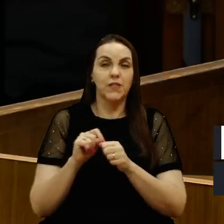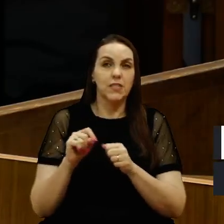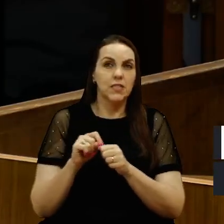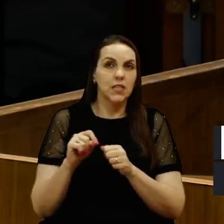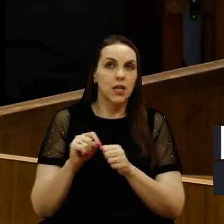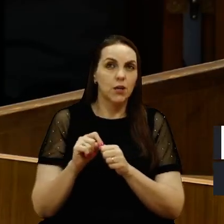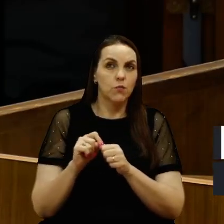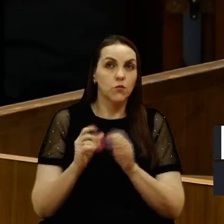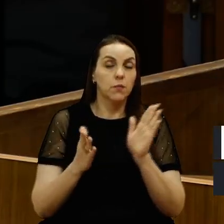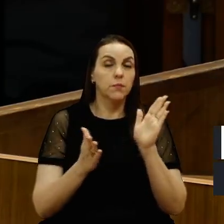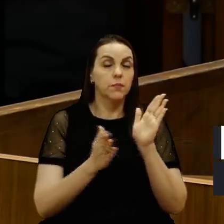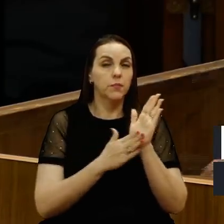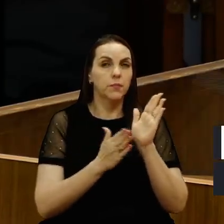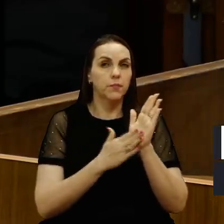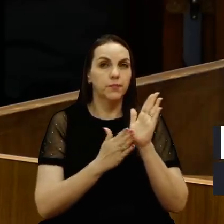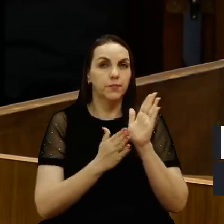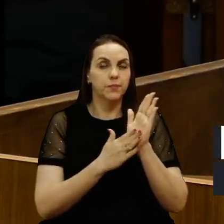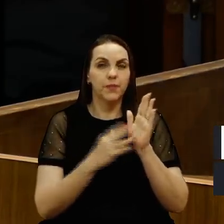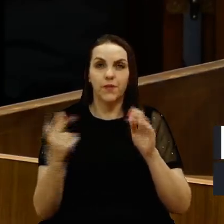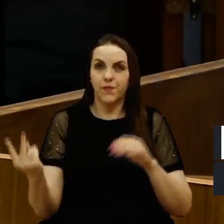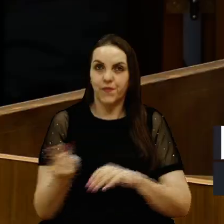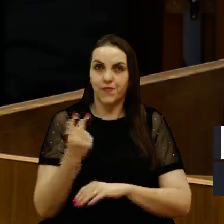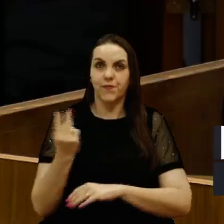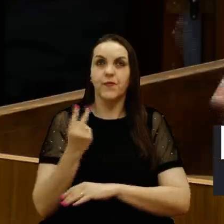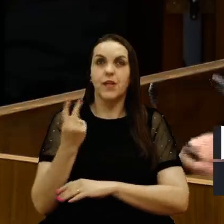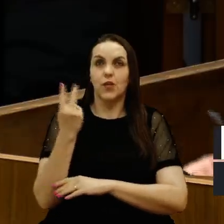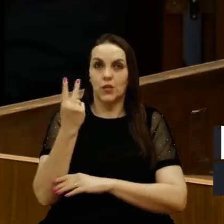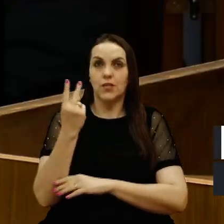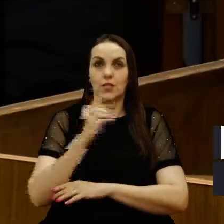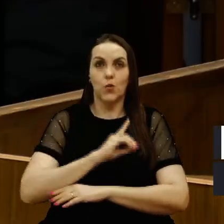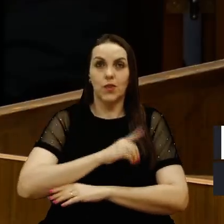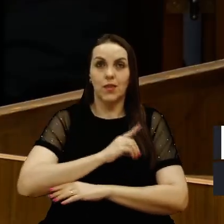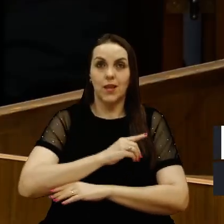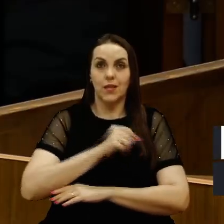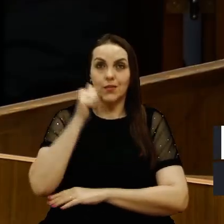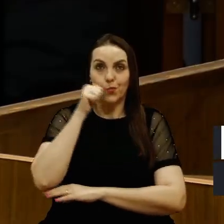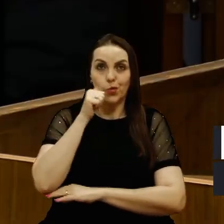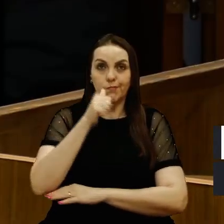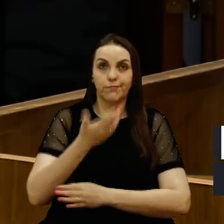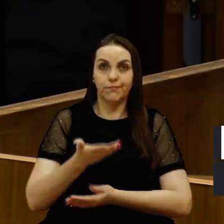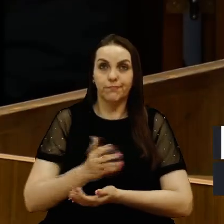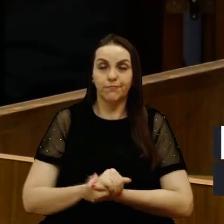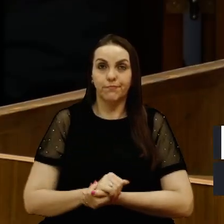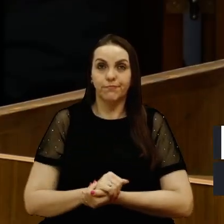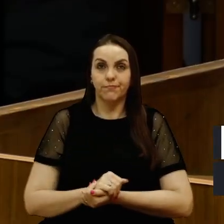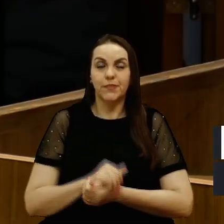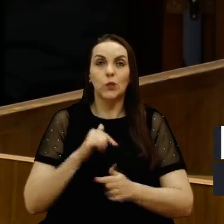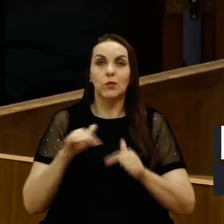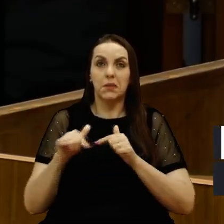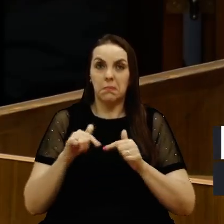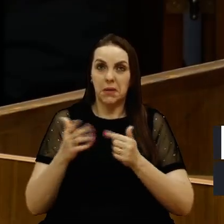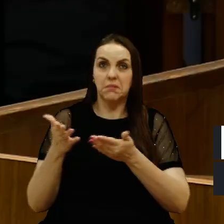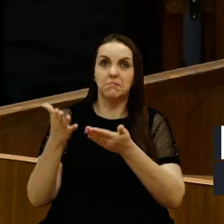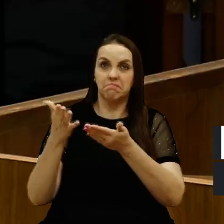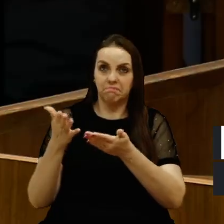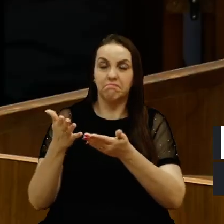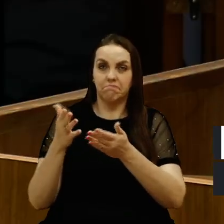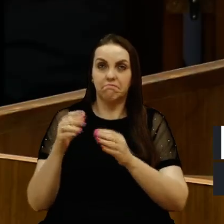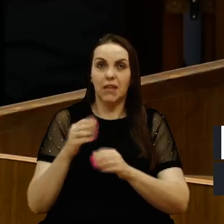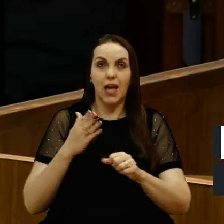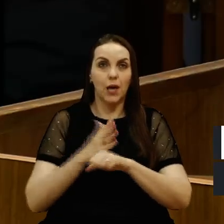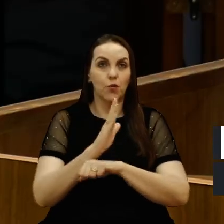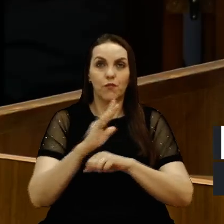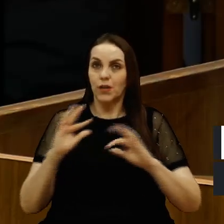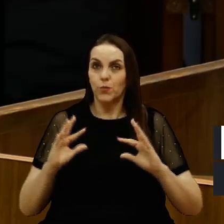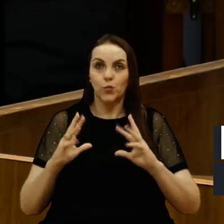uma proposição valorizando a Delegacia da Mulher pelo seu trabalho e que foi aprovado por